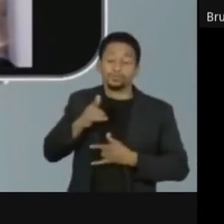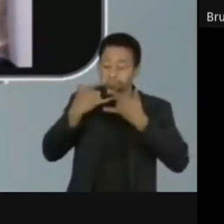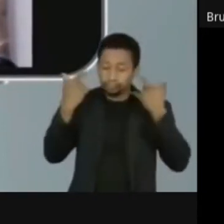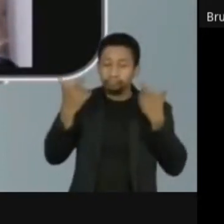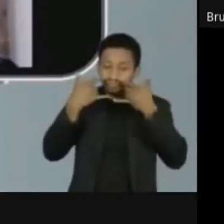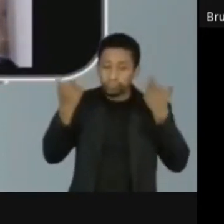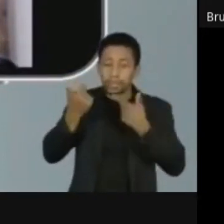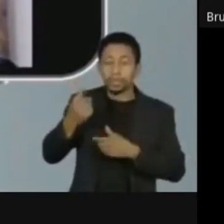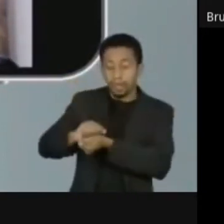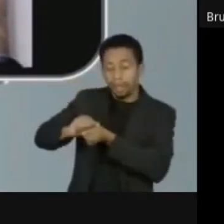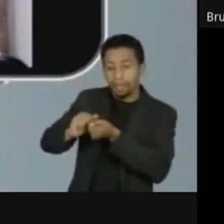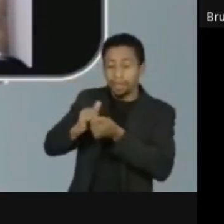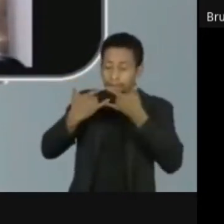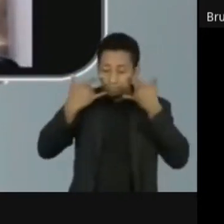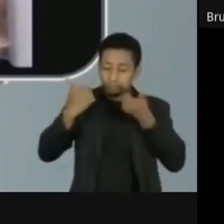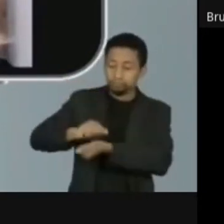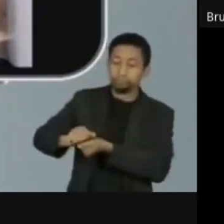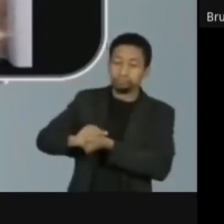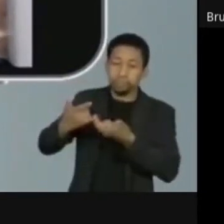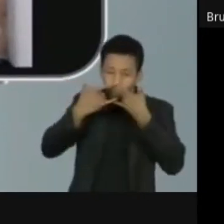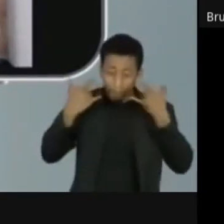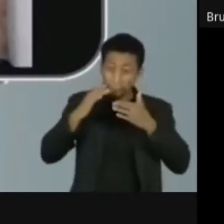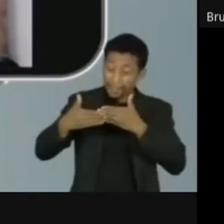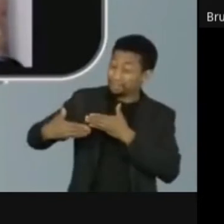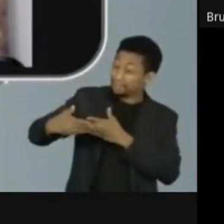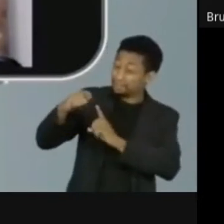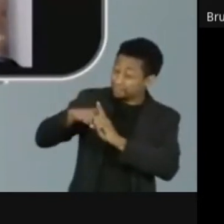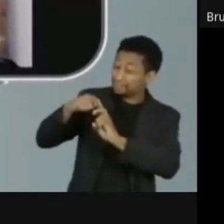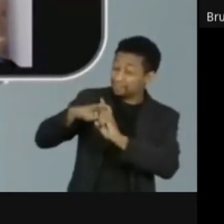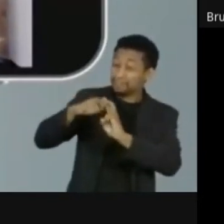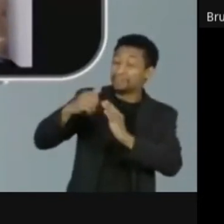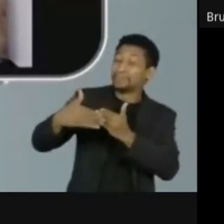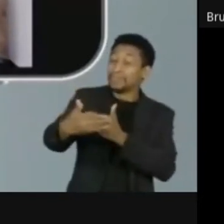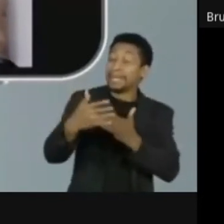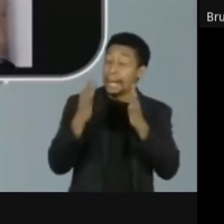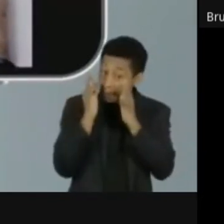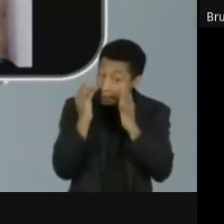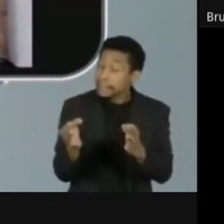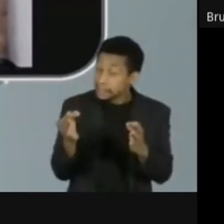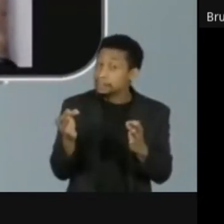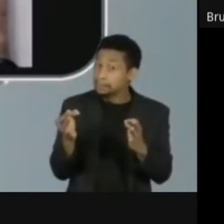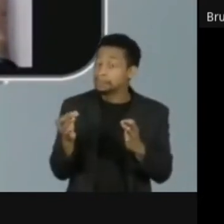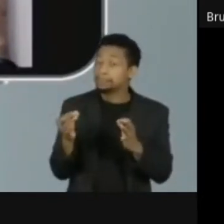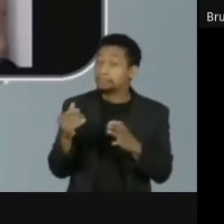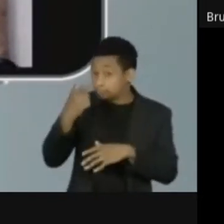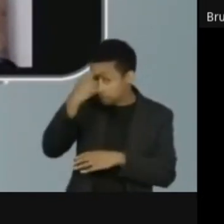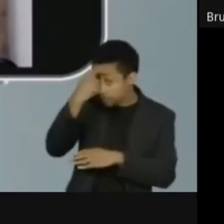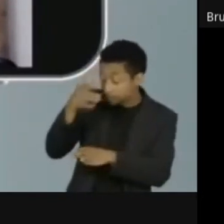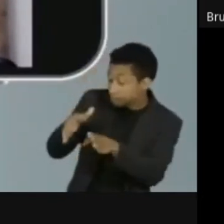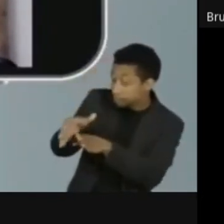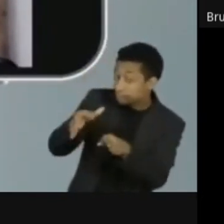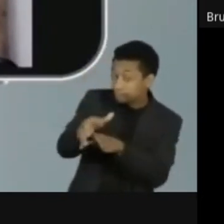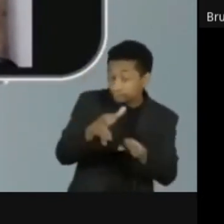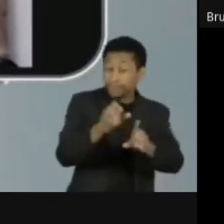materiais. Então, isso é uma coisa que a gente tem que ficar de olho nos próximos meses para a gente conseguir conscientizar a população